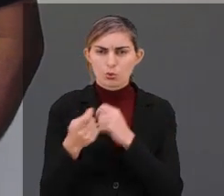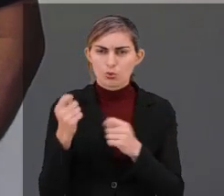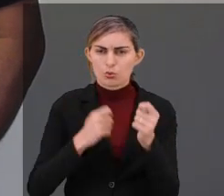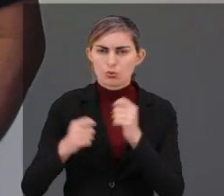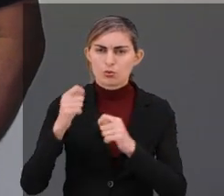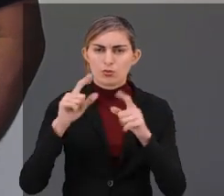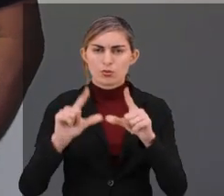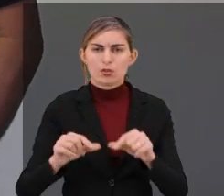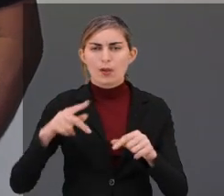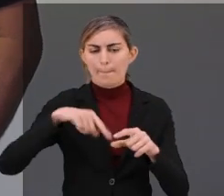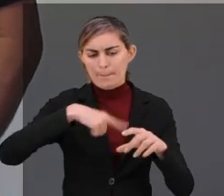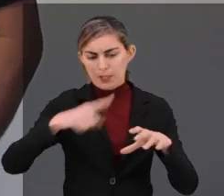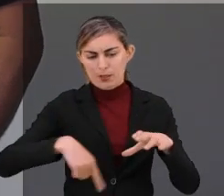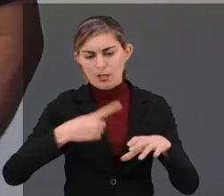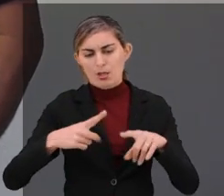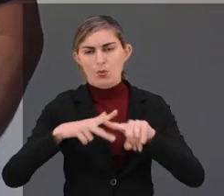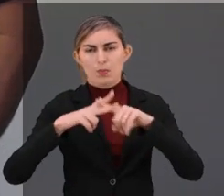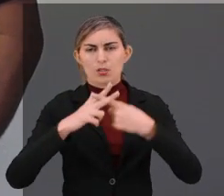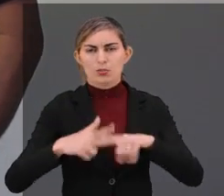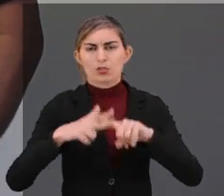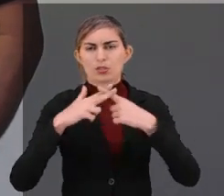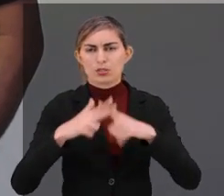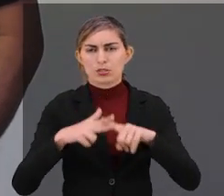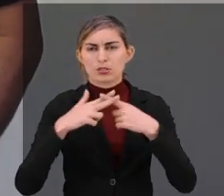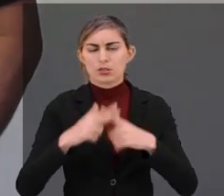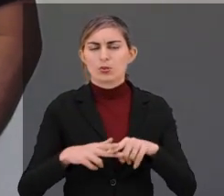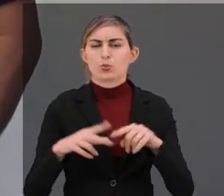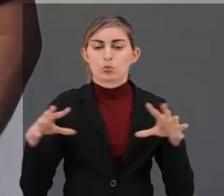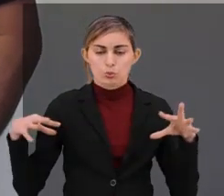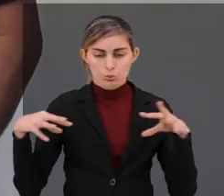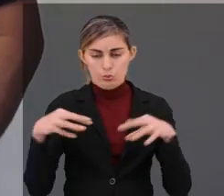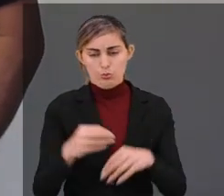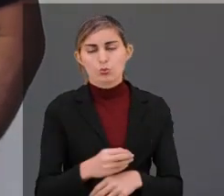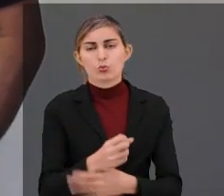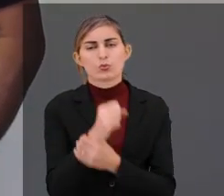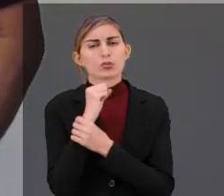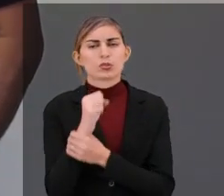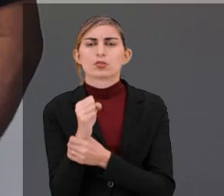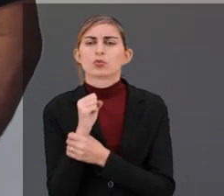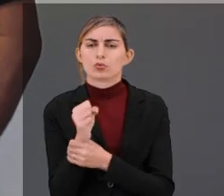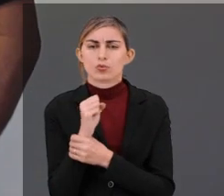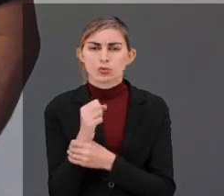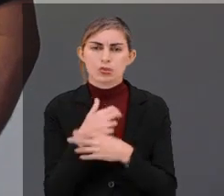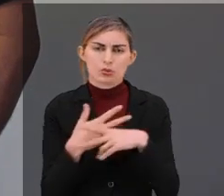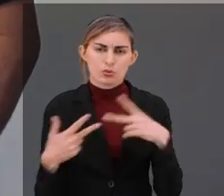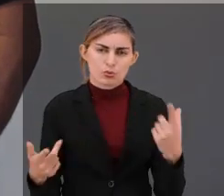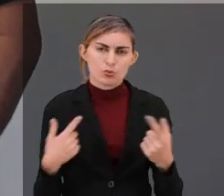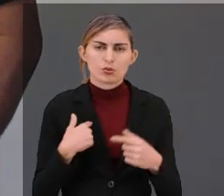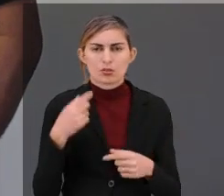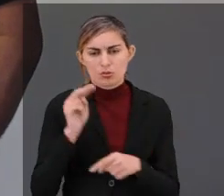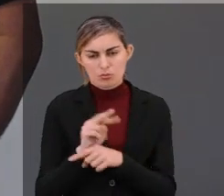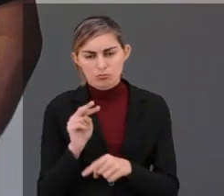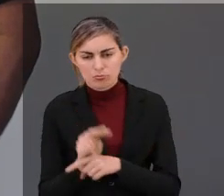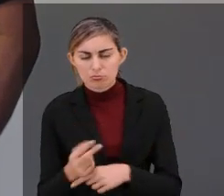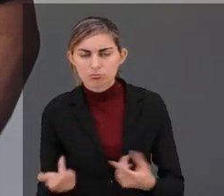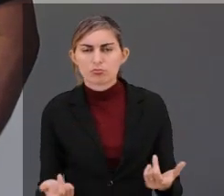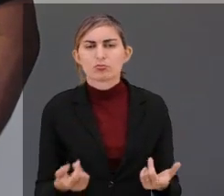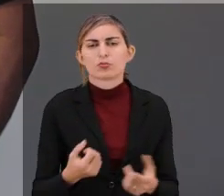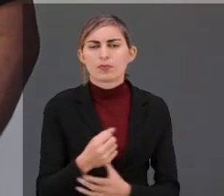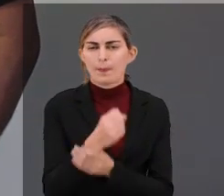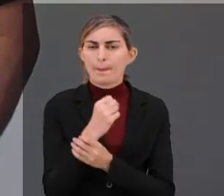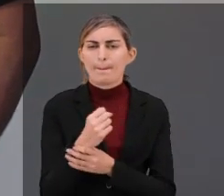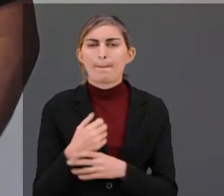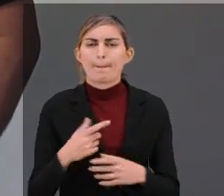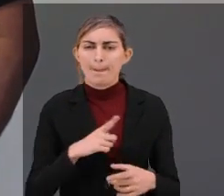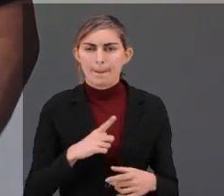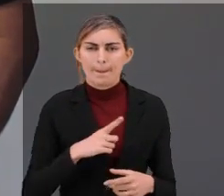que é pneu, manutenção. E por trás de tudo isso está a segurança. É uma coisa que nós estamos prezando, o